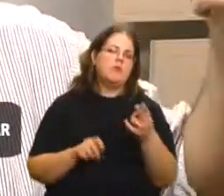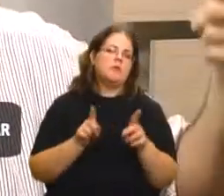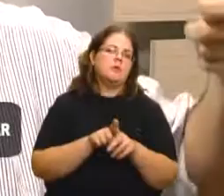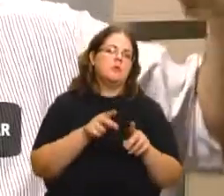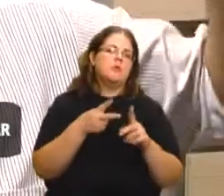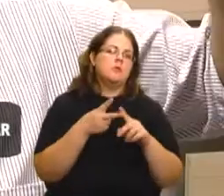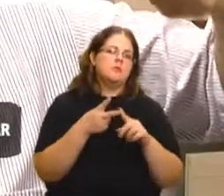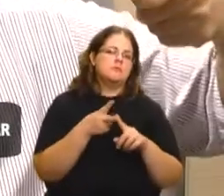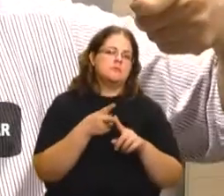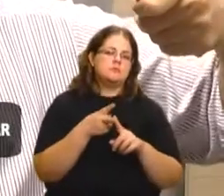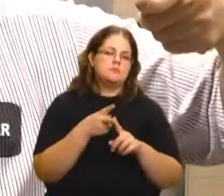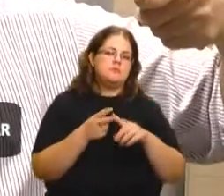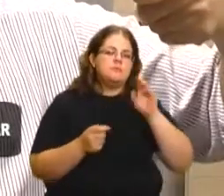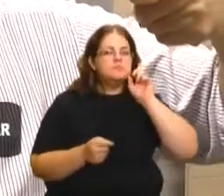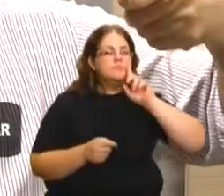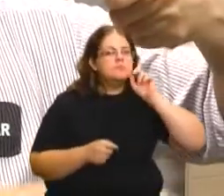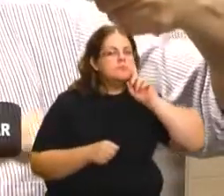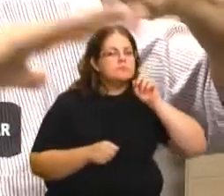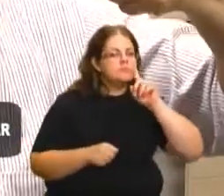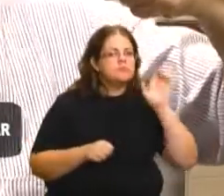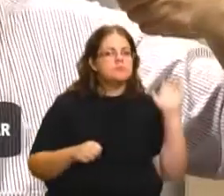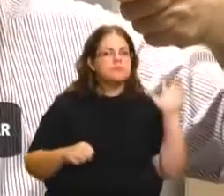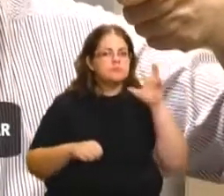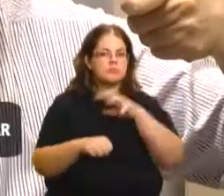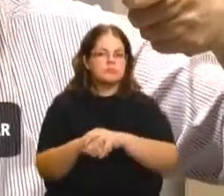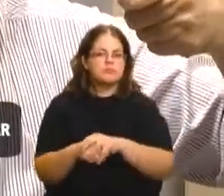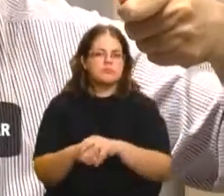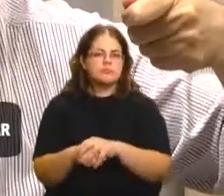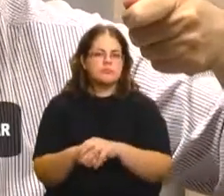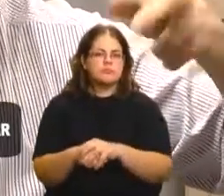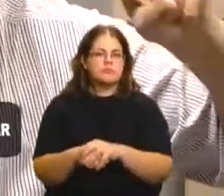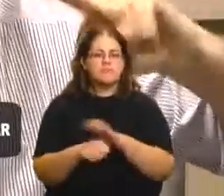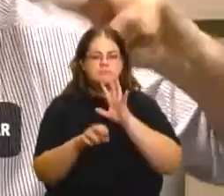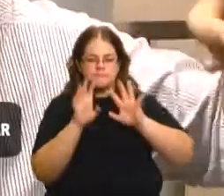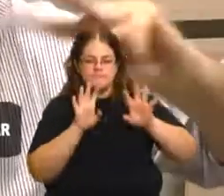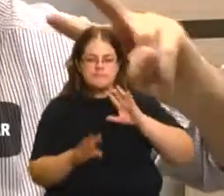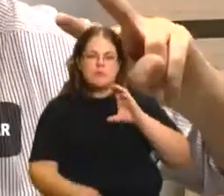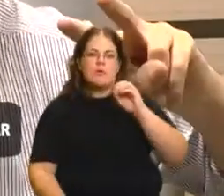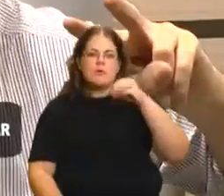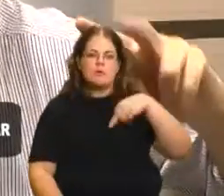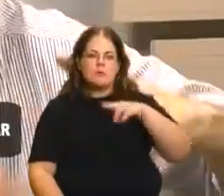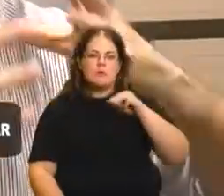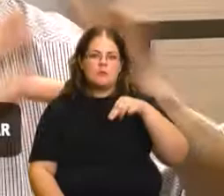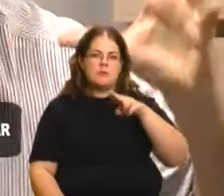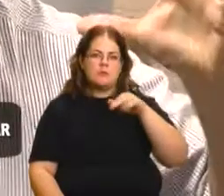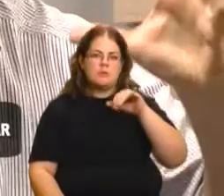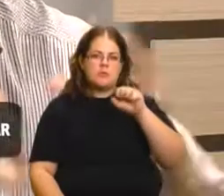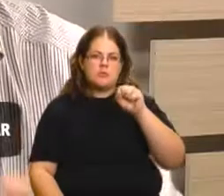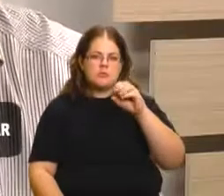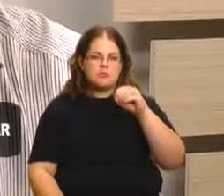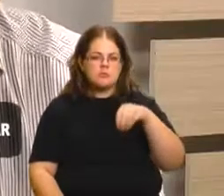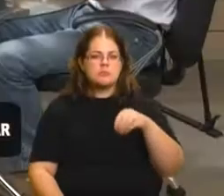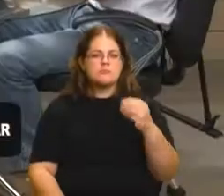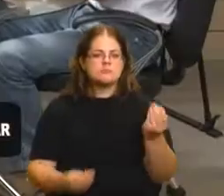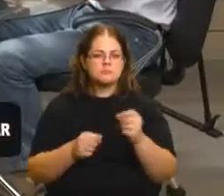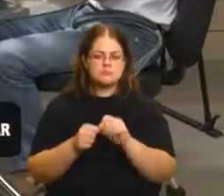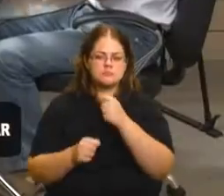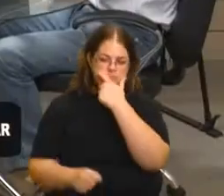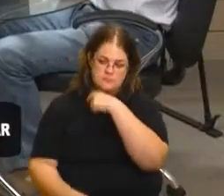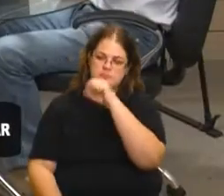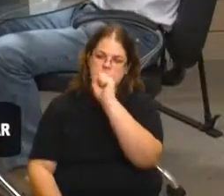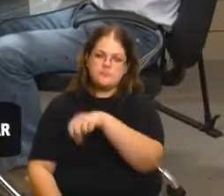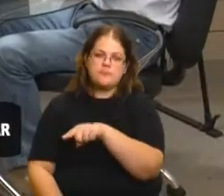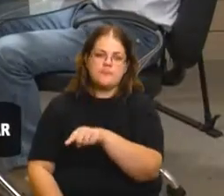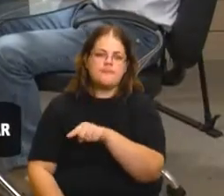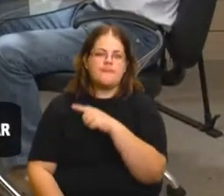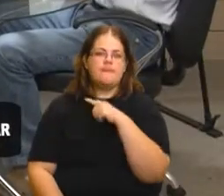A influência americana que pregava o anticomunismo na Guerra Fria. A soma desses dois fatores levou ao golpe no Brasil? Eu acho que sim. São